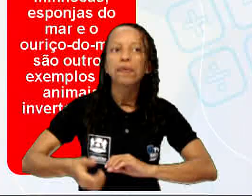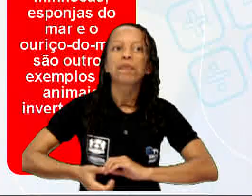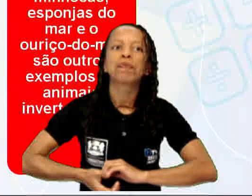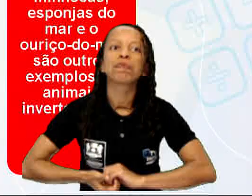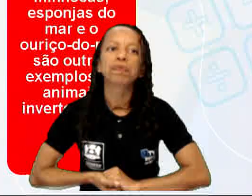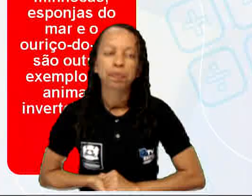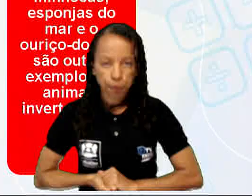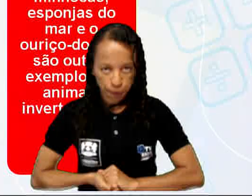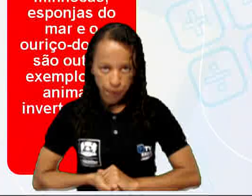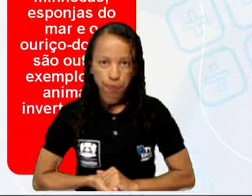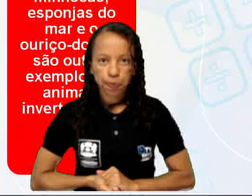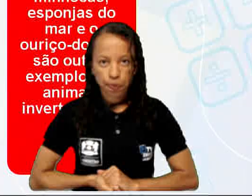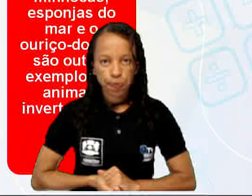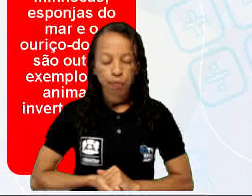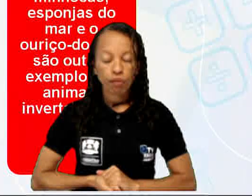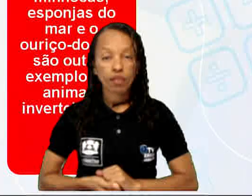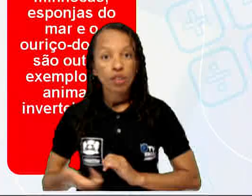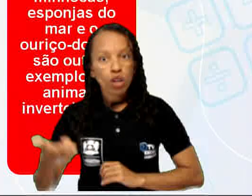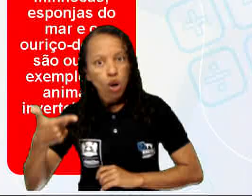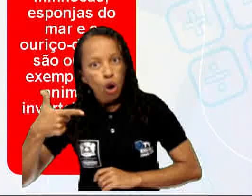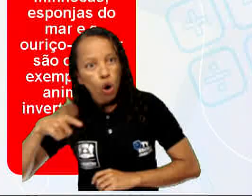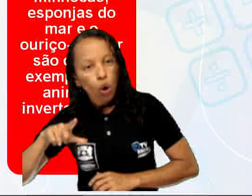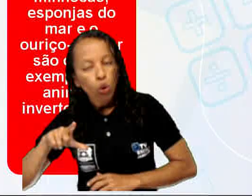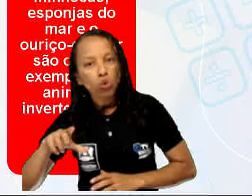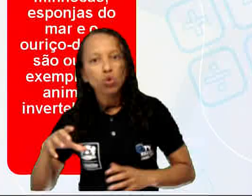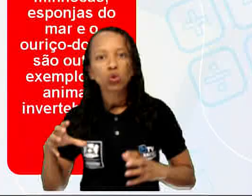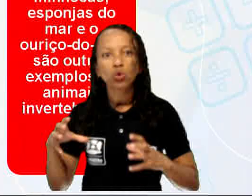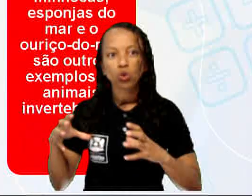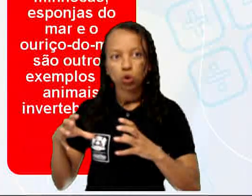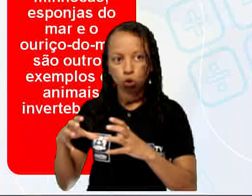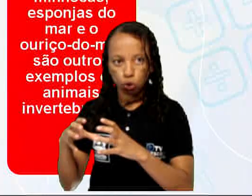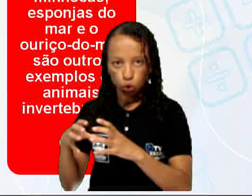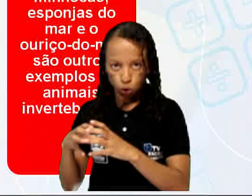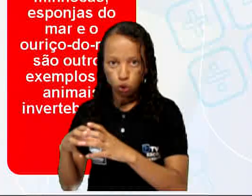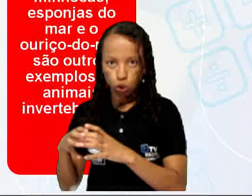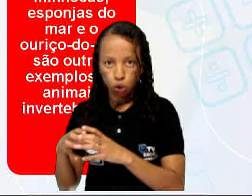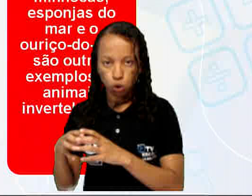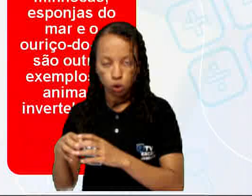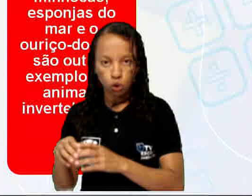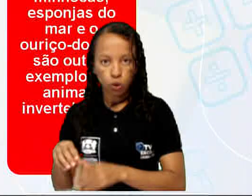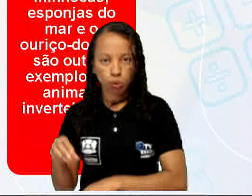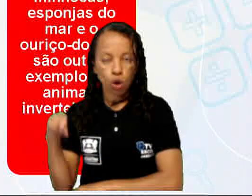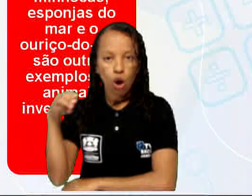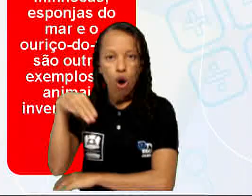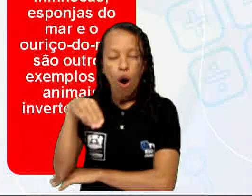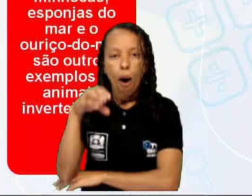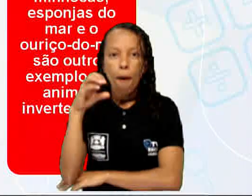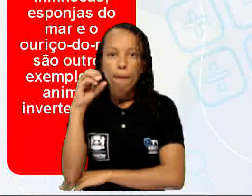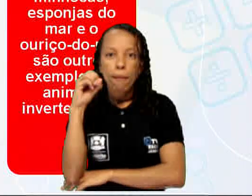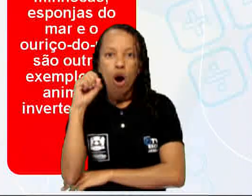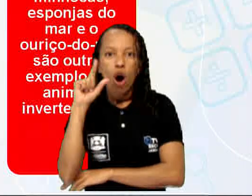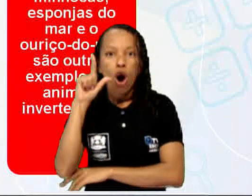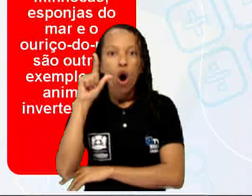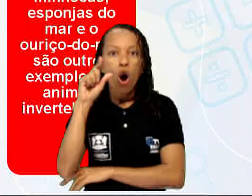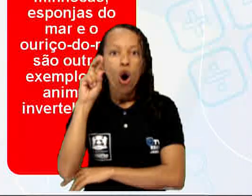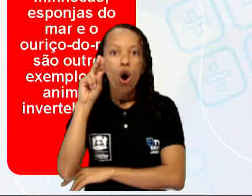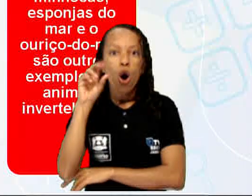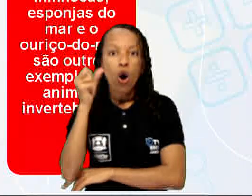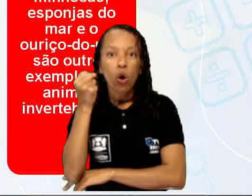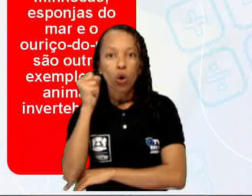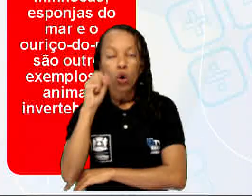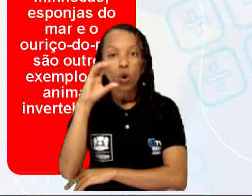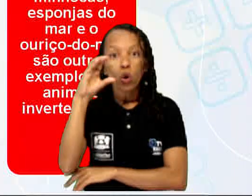dos crustáceos. E outro grupo que também é bem interessante são os moluscos, né? A